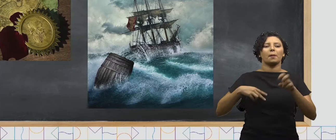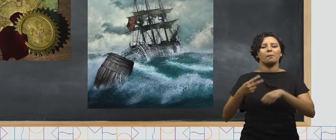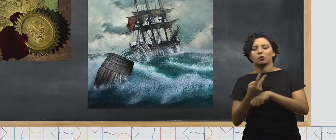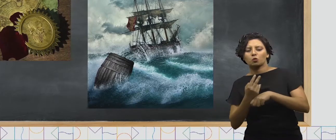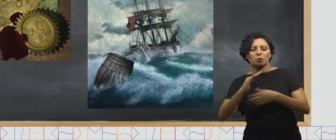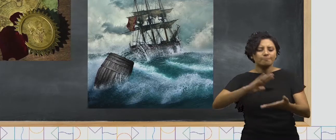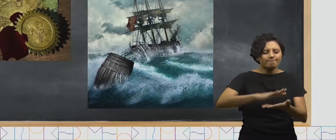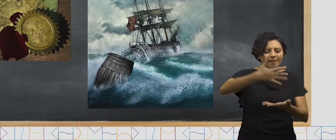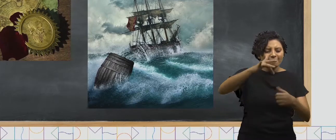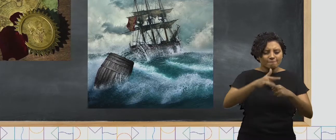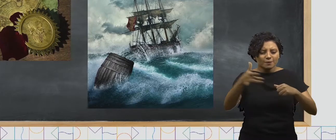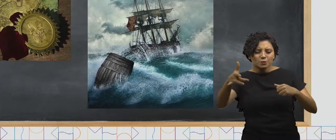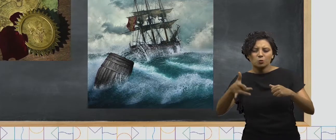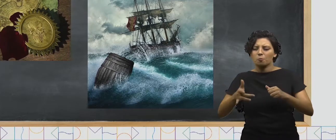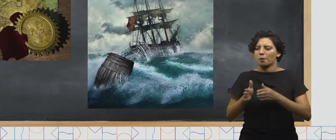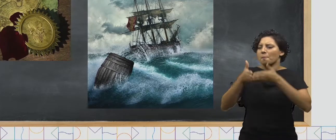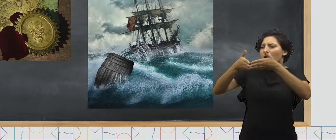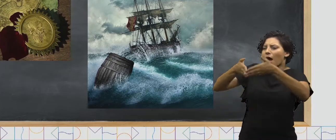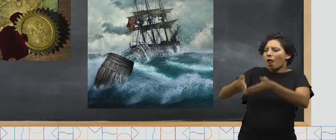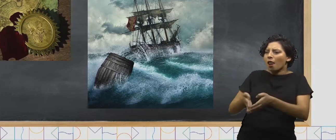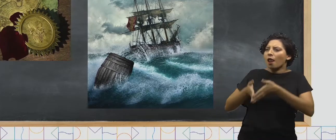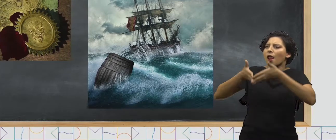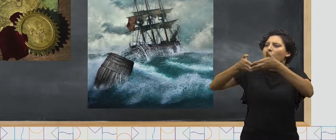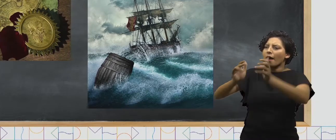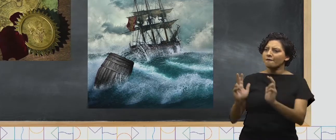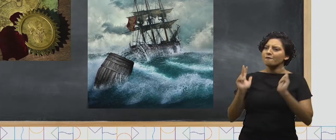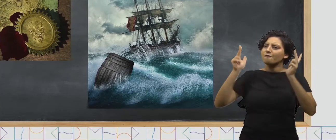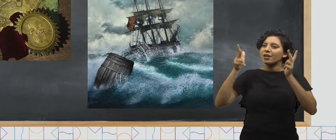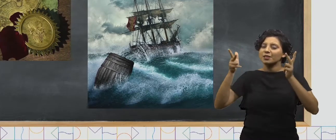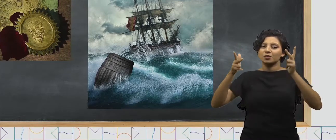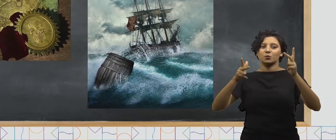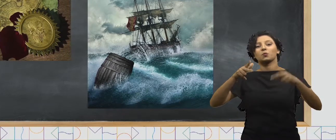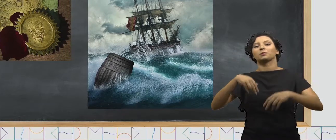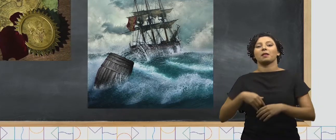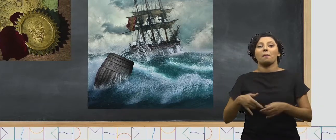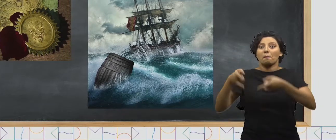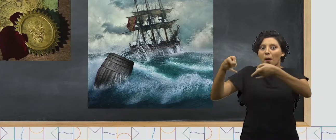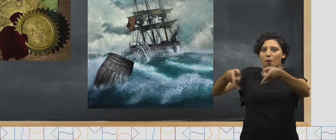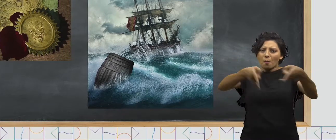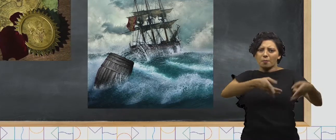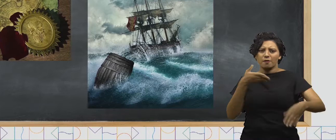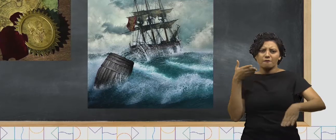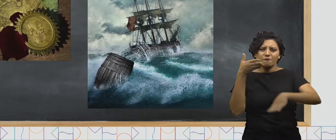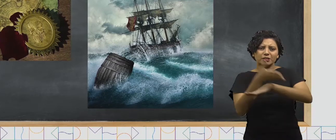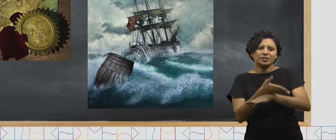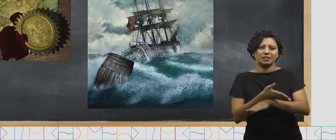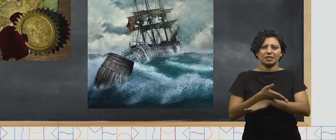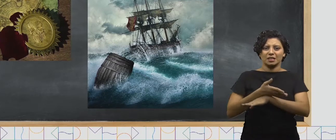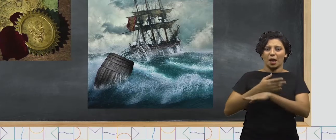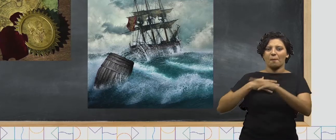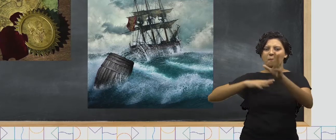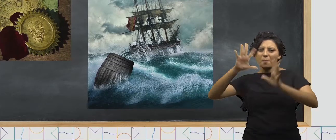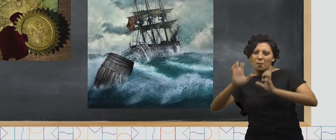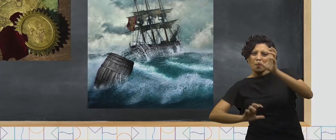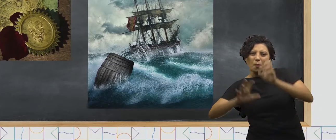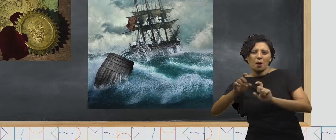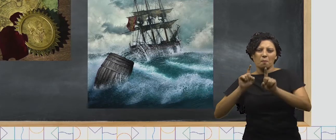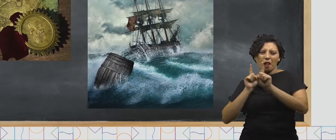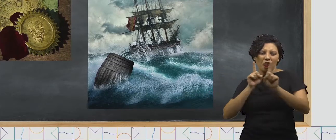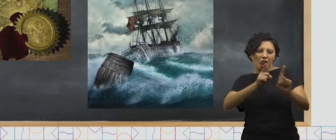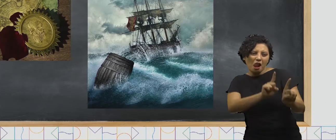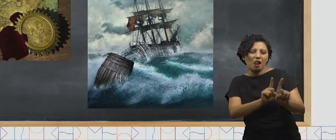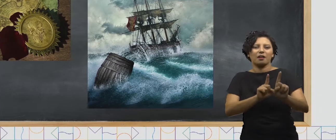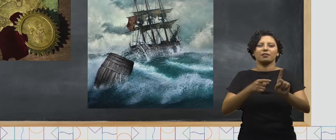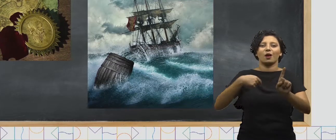a tesouros, aventuras em alto mar, visitas noturnas a cemitérios, perseguições de bandidos,